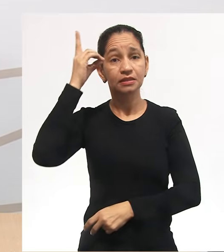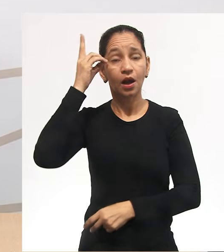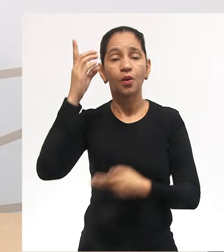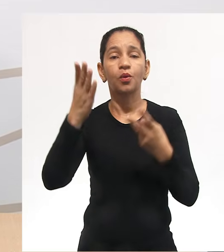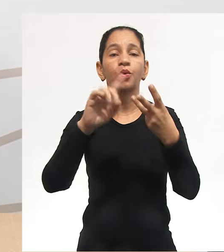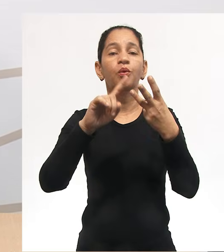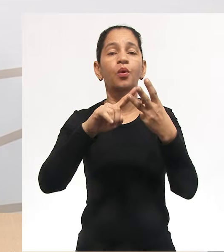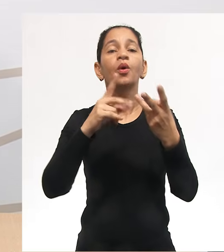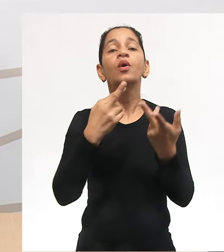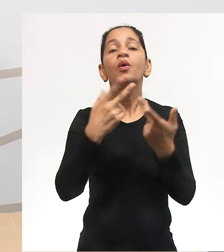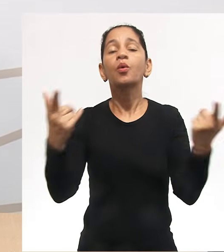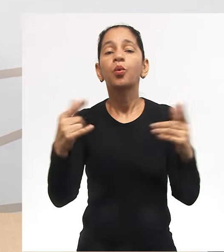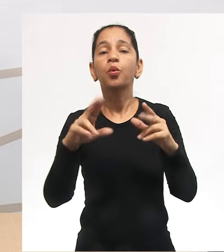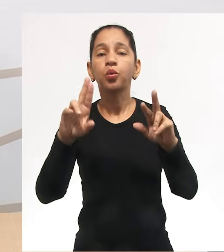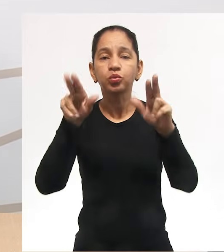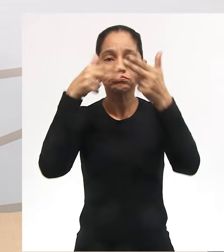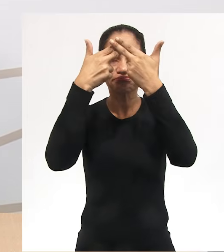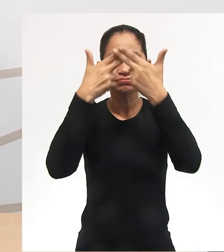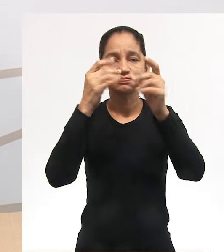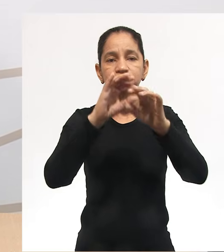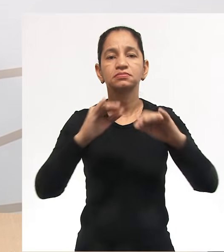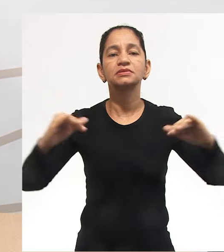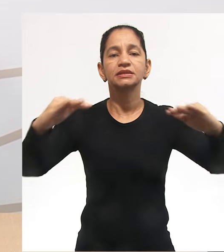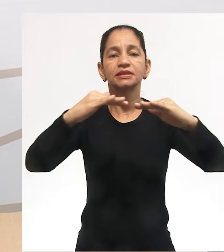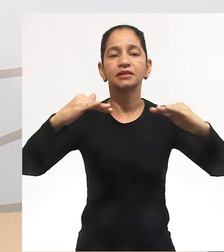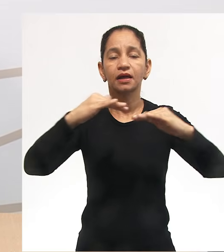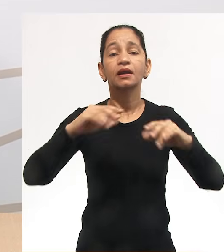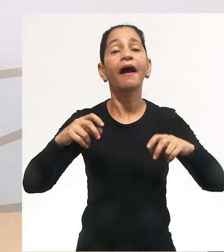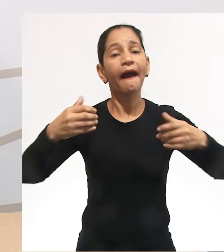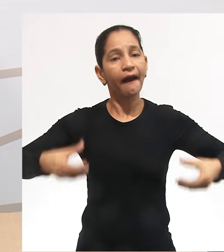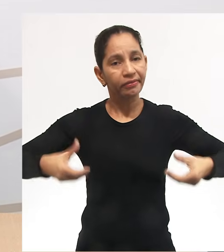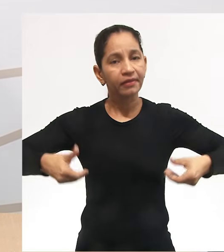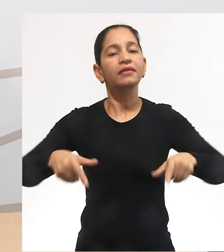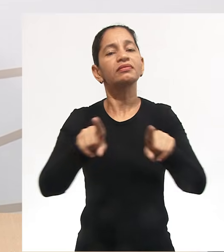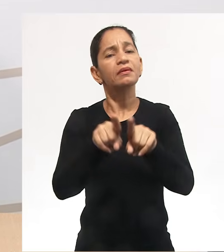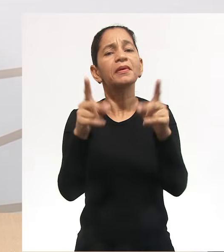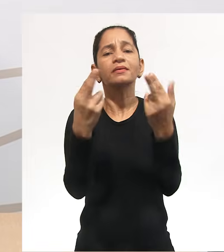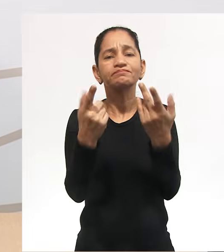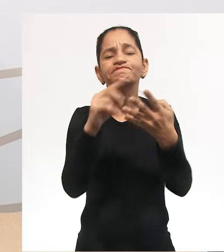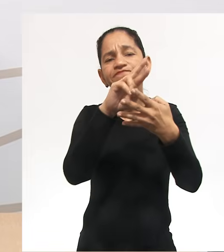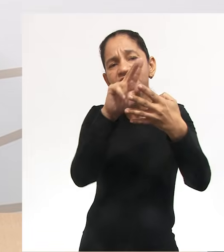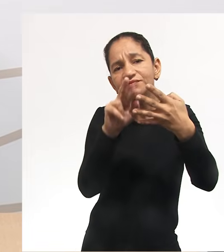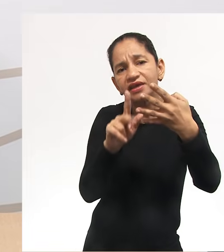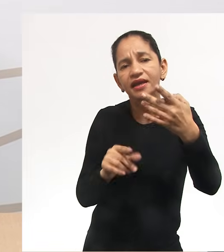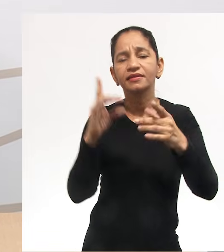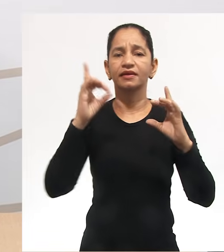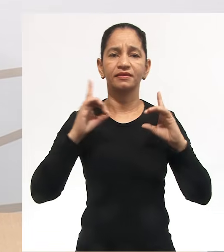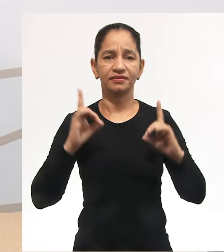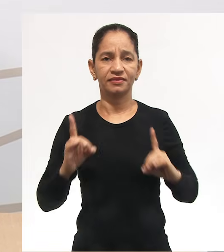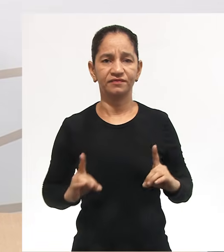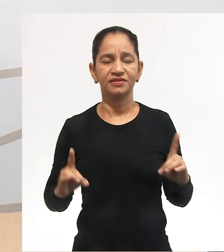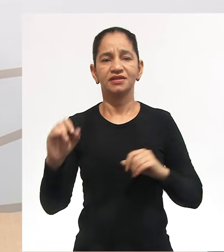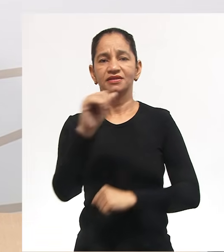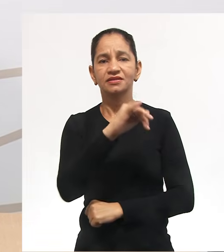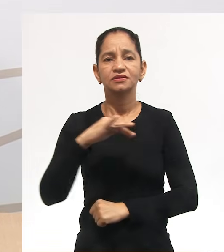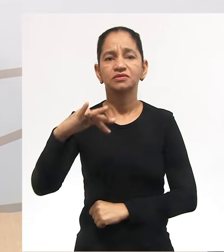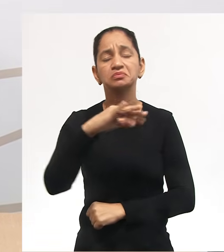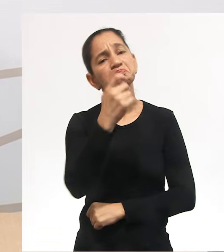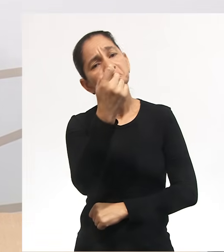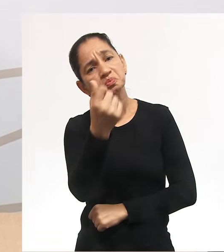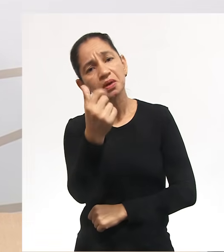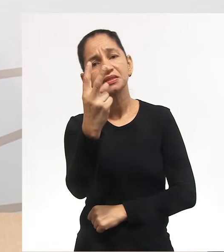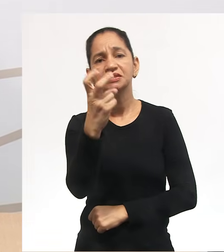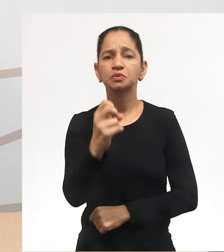de Down, né? O TOD, e outras cadeirantes, né? E outras deficiências também. Então, assim,